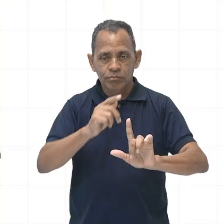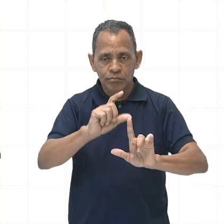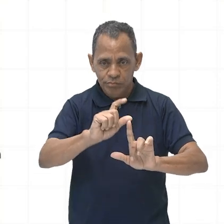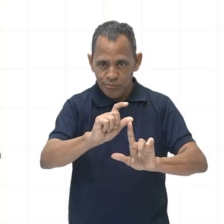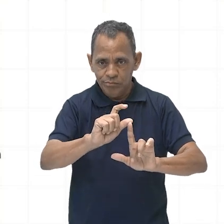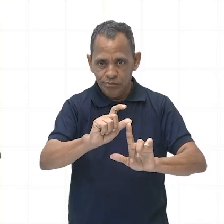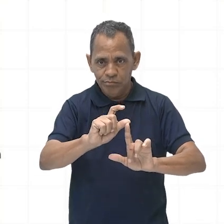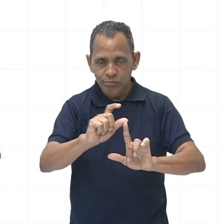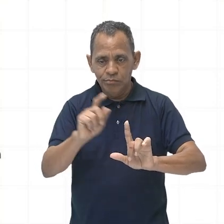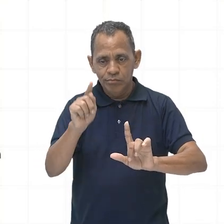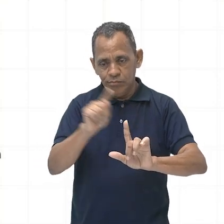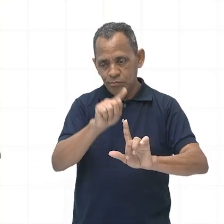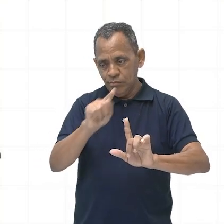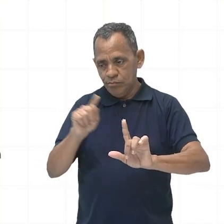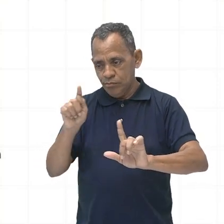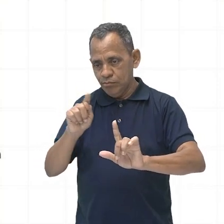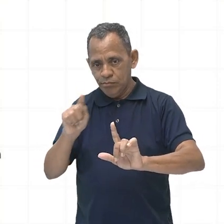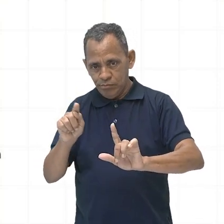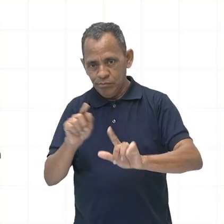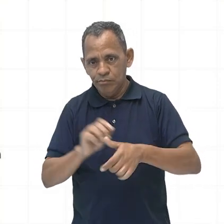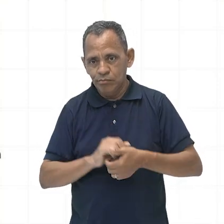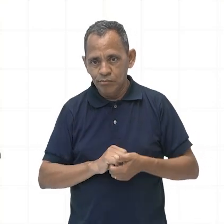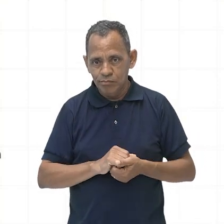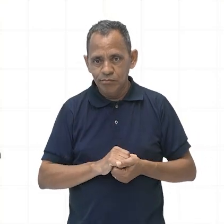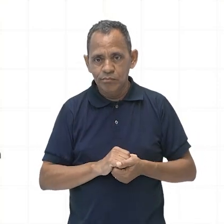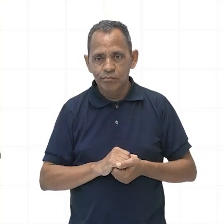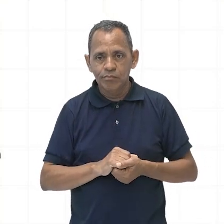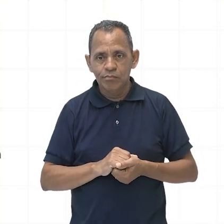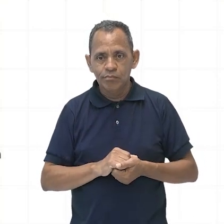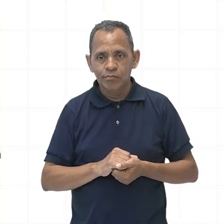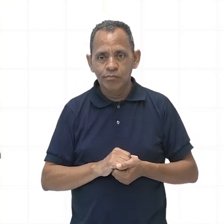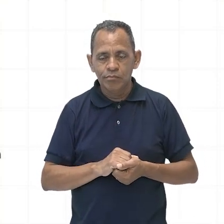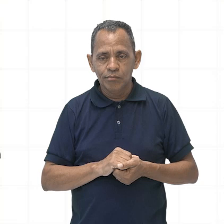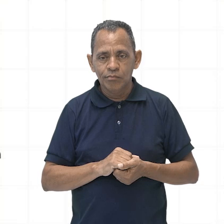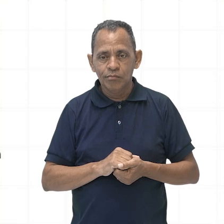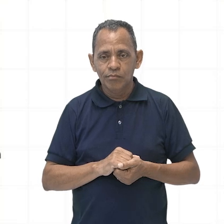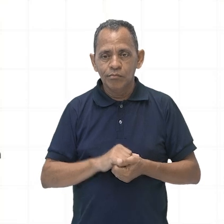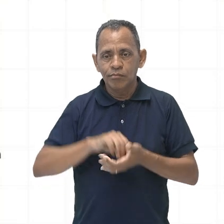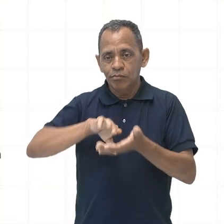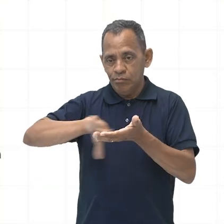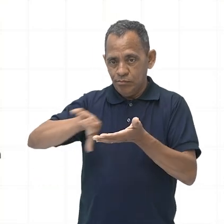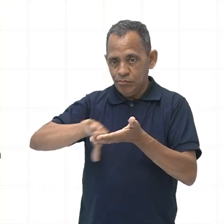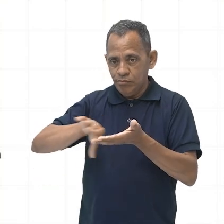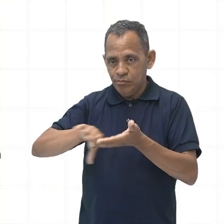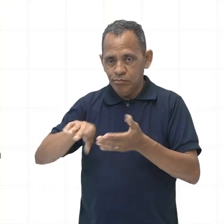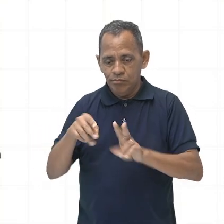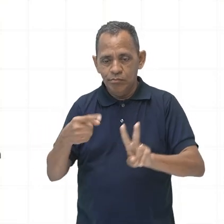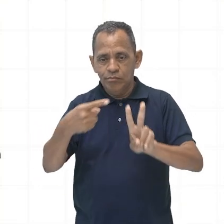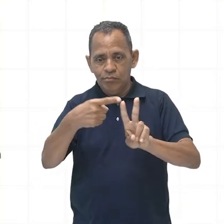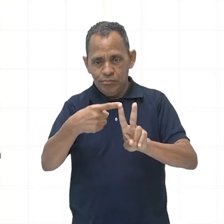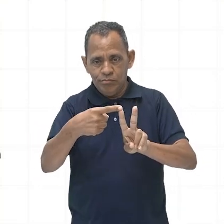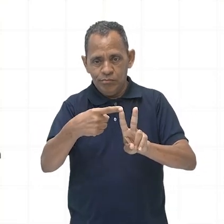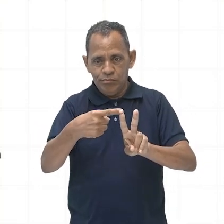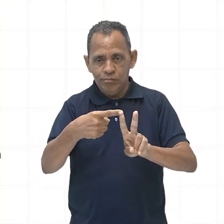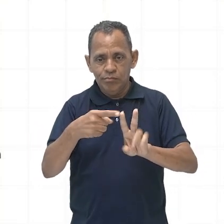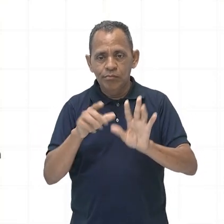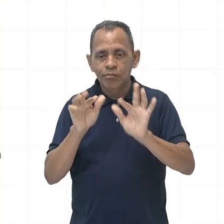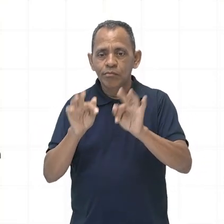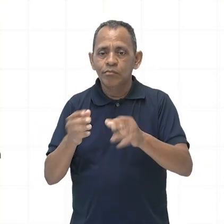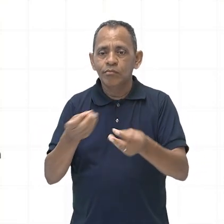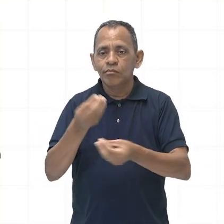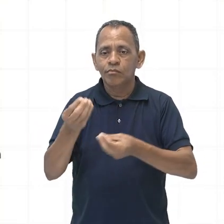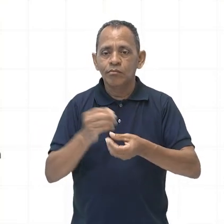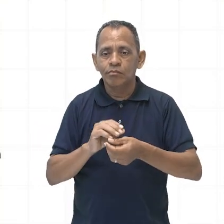esse quadrado aqui do índice. Então, esse Lzinho, ele sai da raiz. E aí vai finalizar assim, ó.